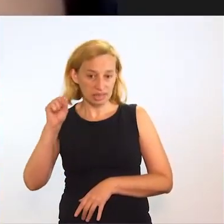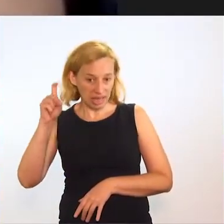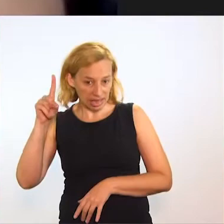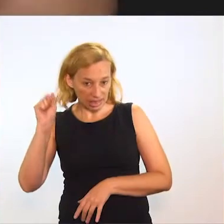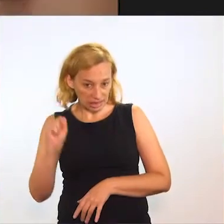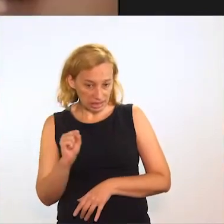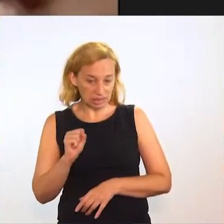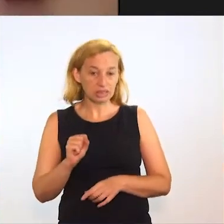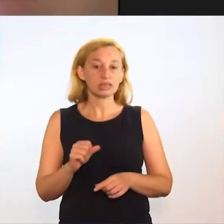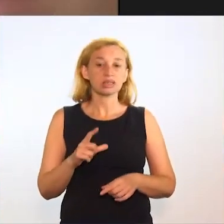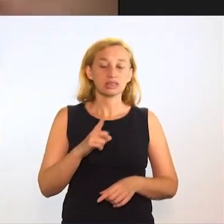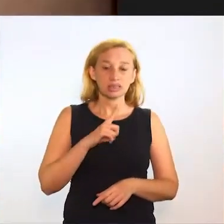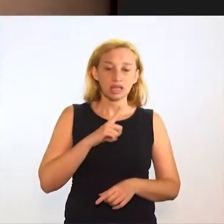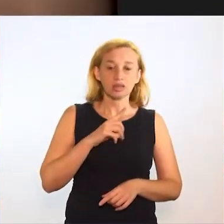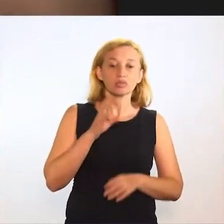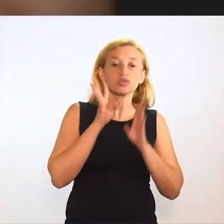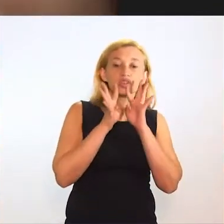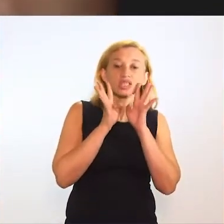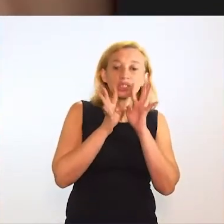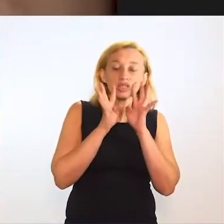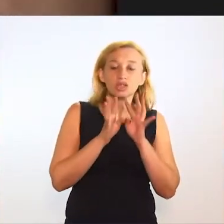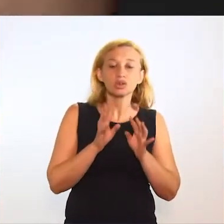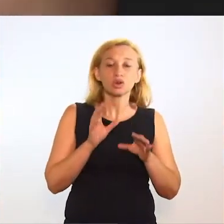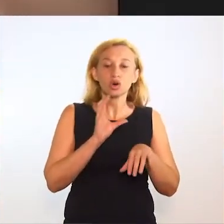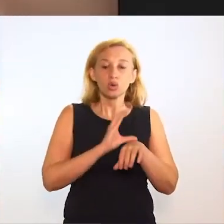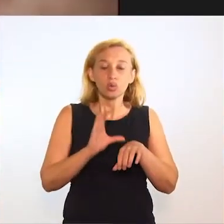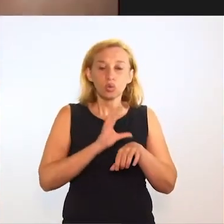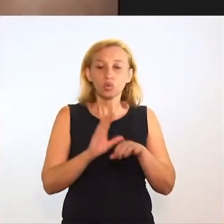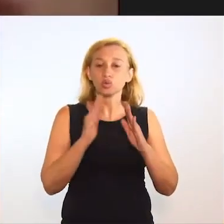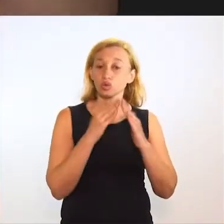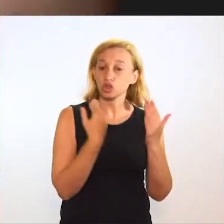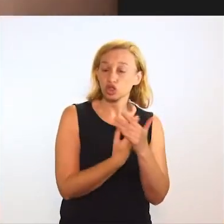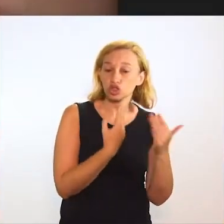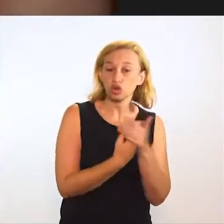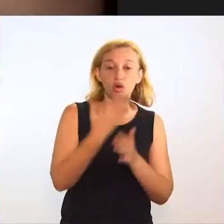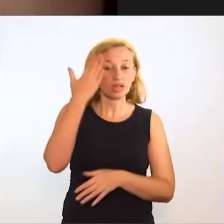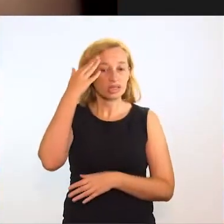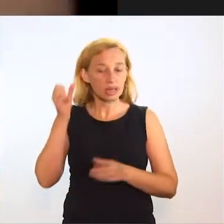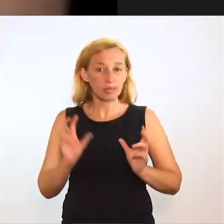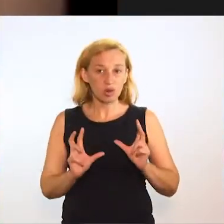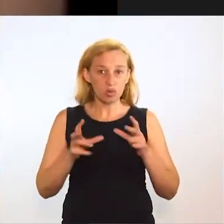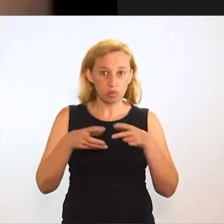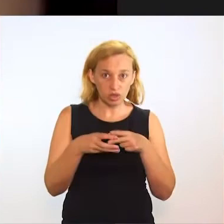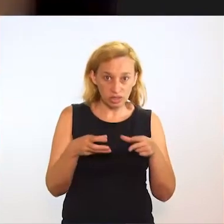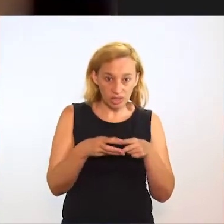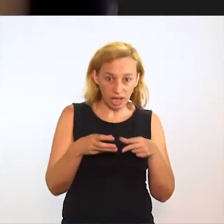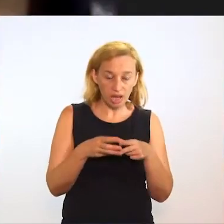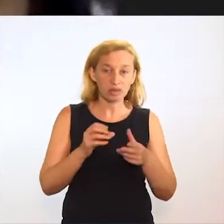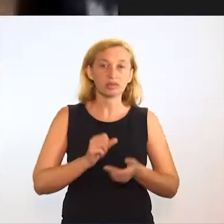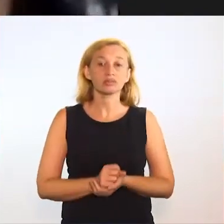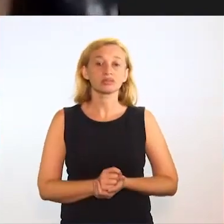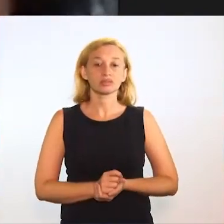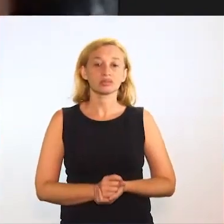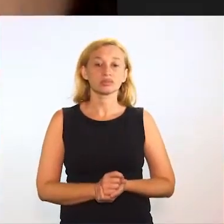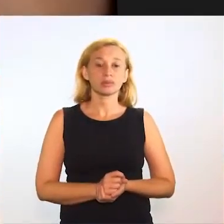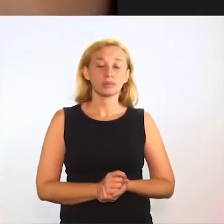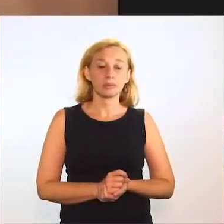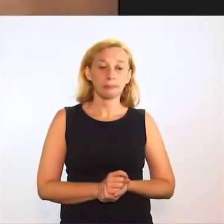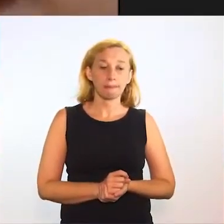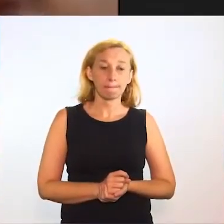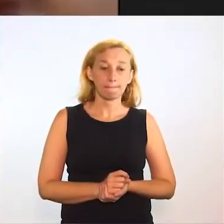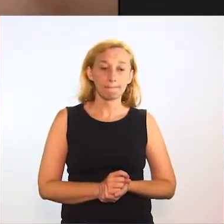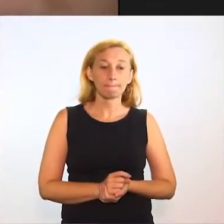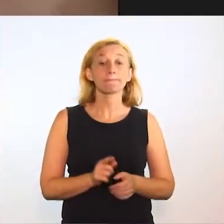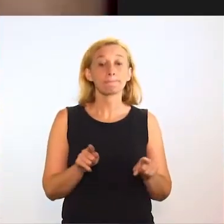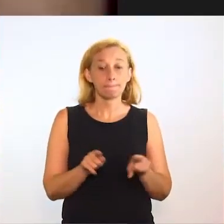Paula Salles. Nós temos uma página no Facebook, Curso Escola Saberes Comunitários, que a